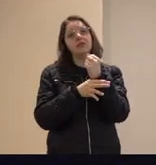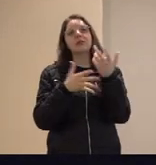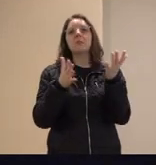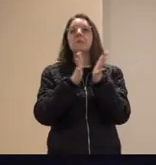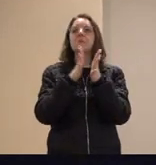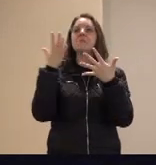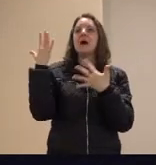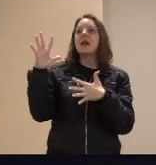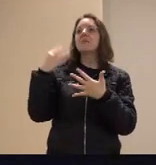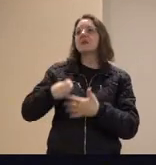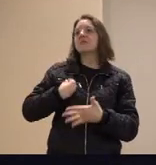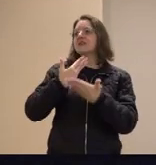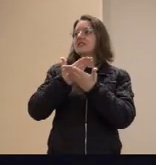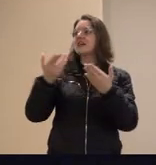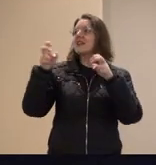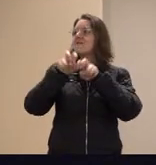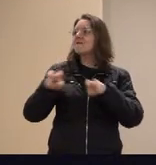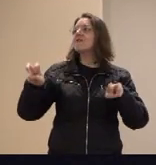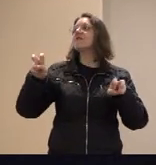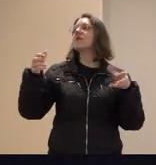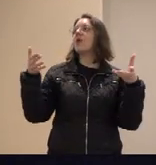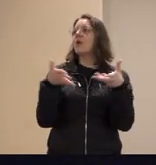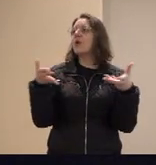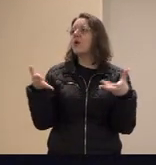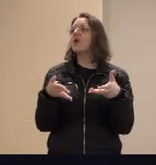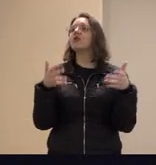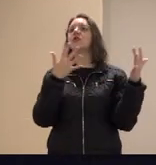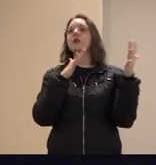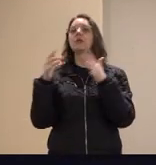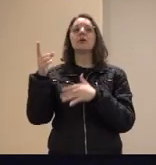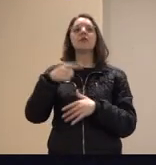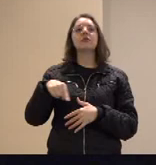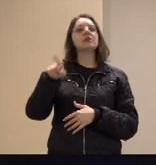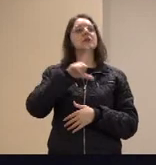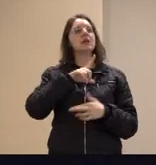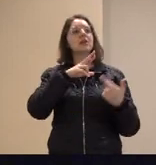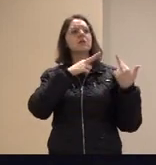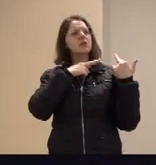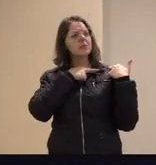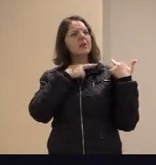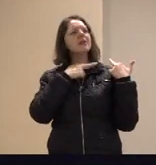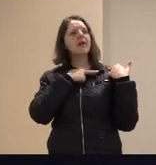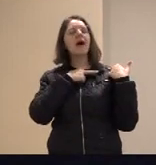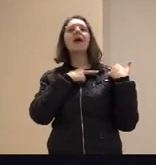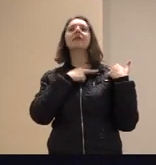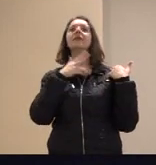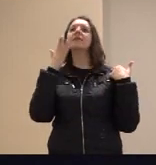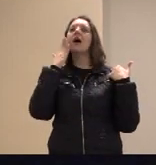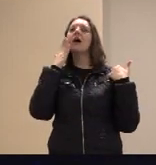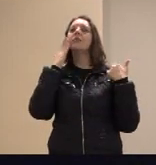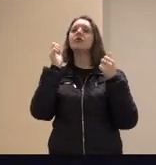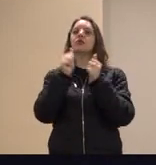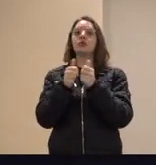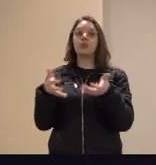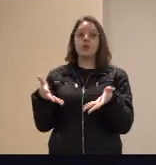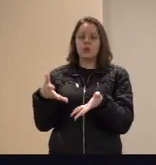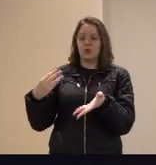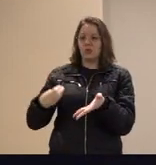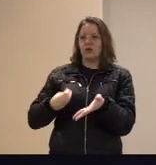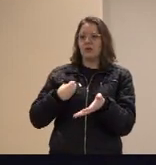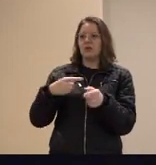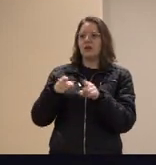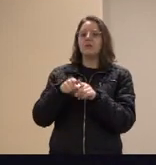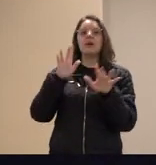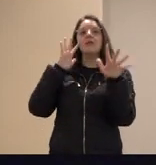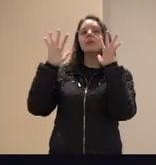parabéns por estarem aqui hoje, parabéns por serem comprometidos com o nosso presente, mas também